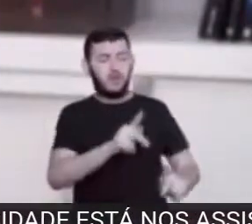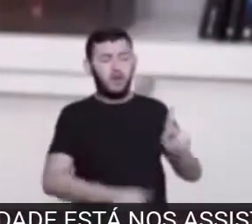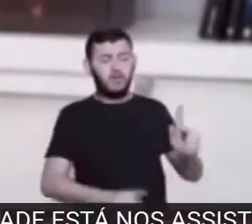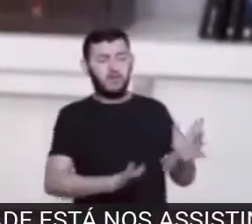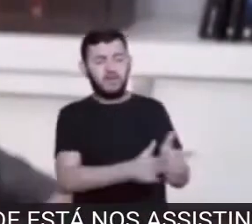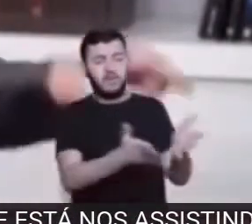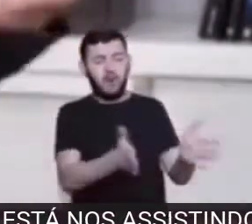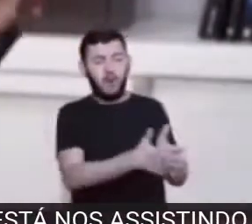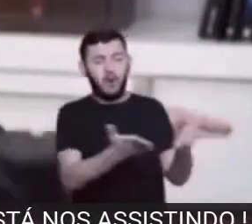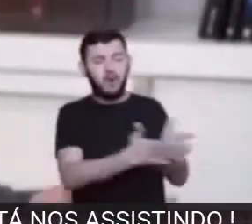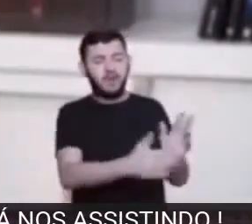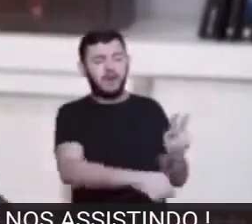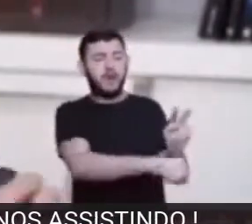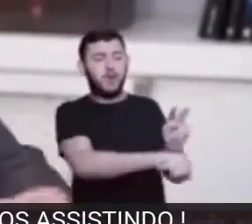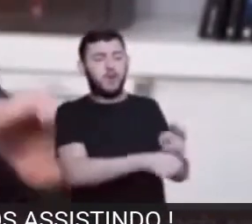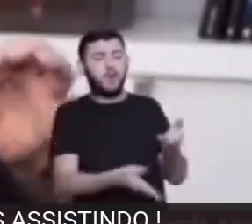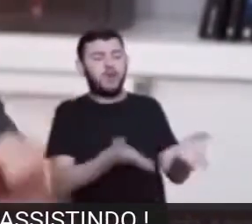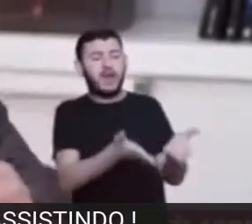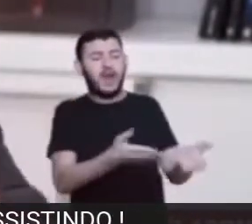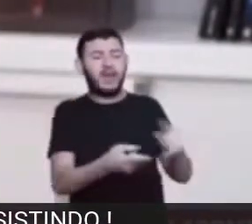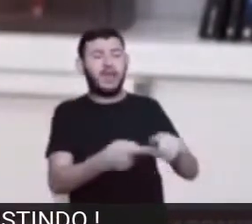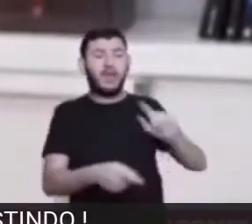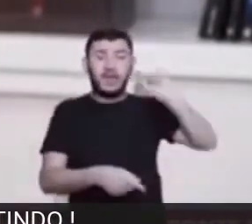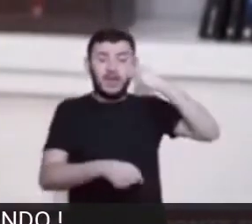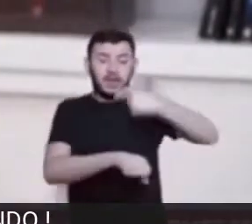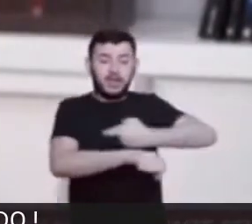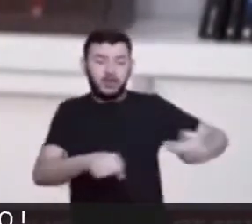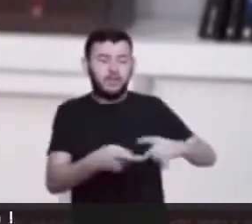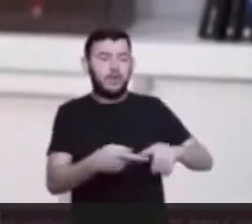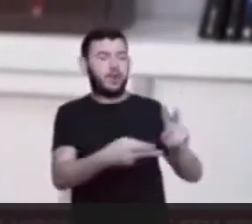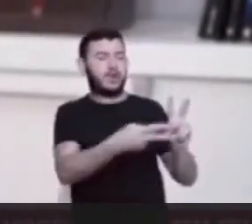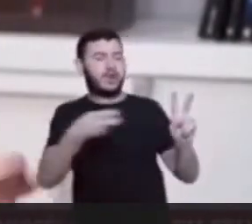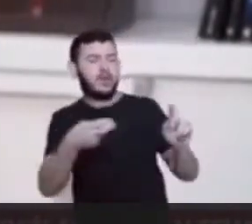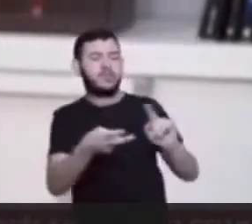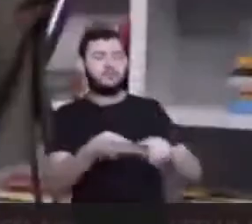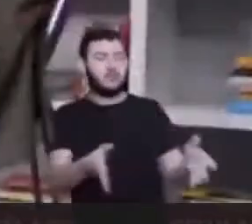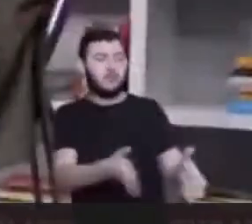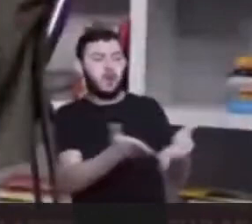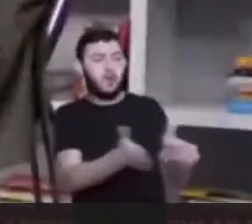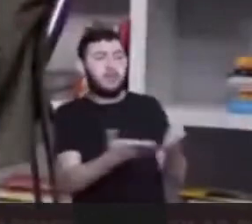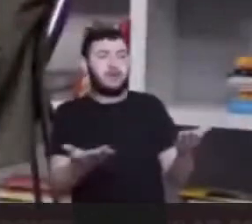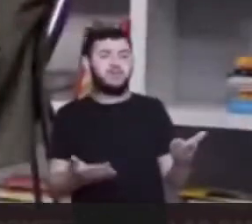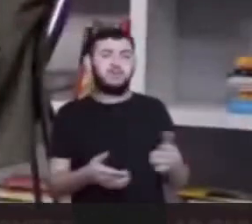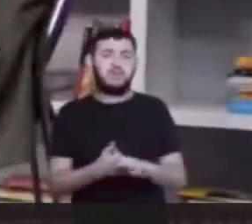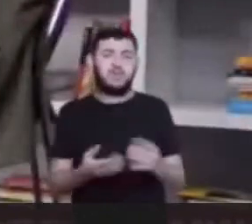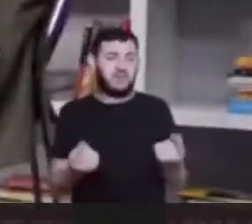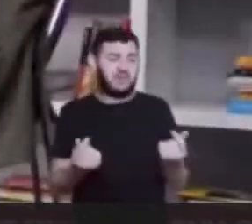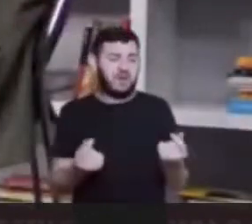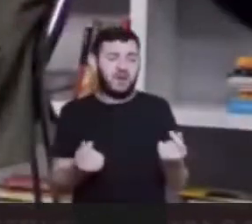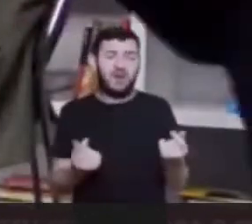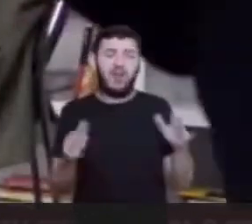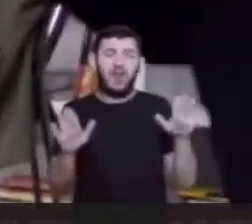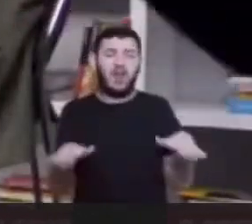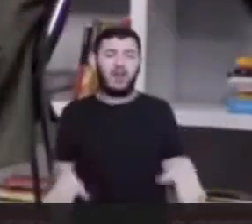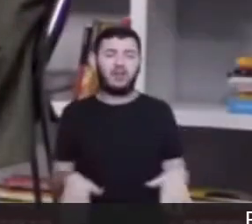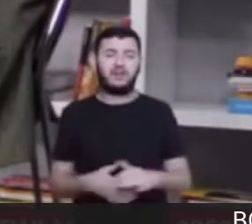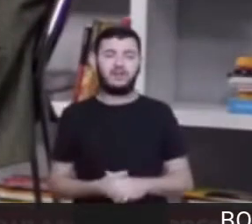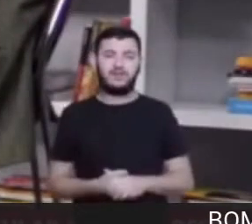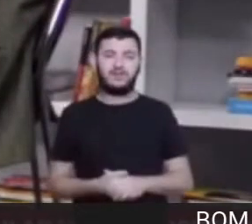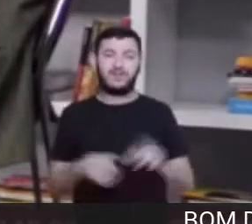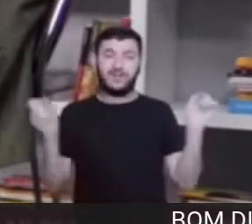você cuidar de índia, é você cuidar dos pobres. É a coisa mais barata para um governo. O que é duro é cuidar dos interesses